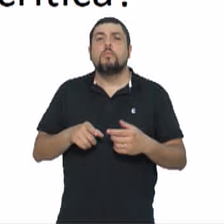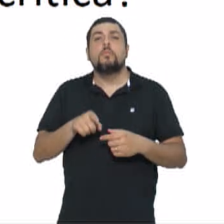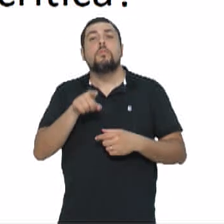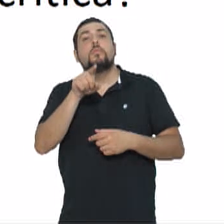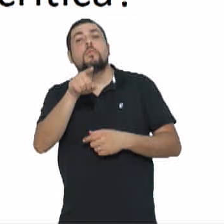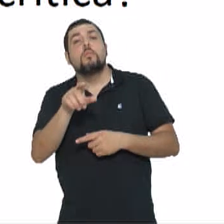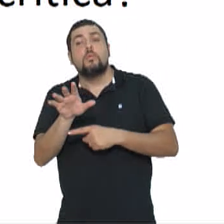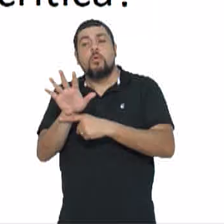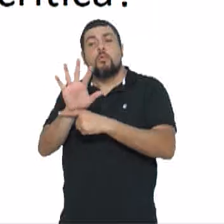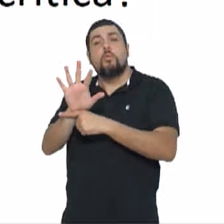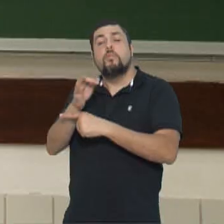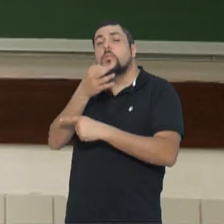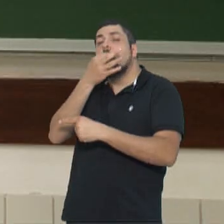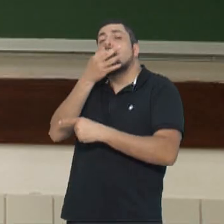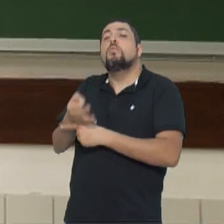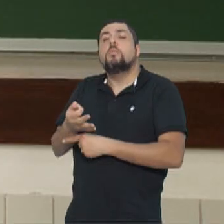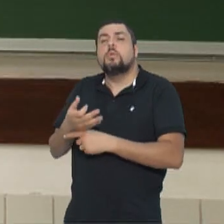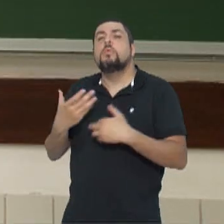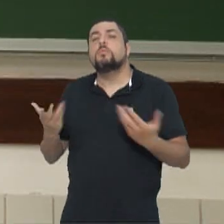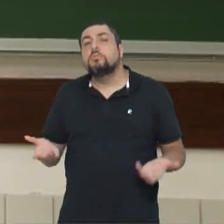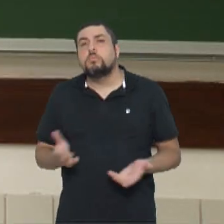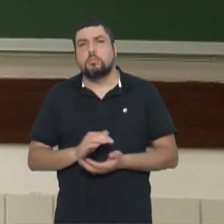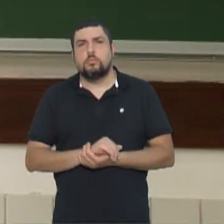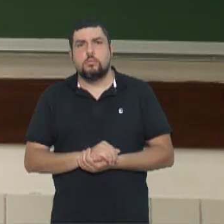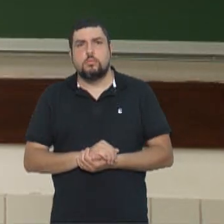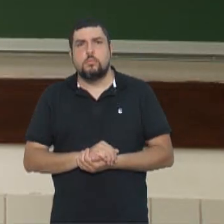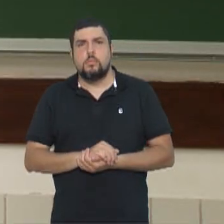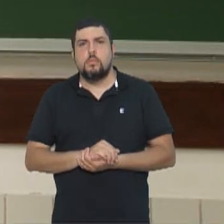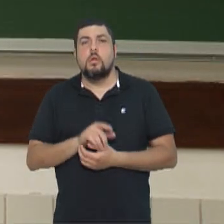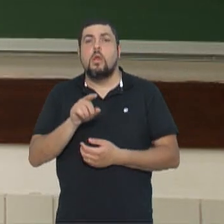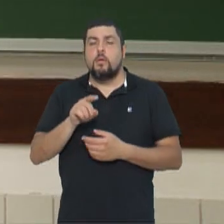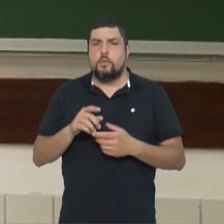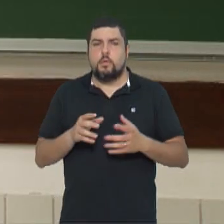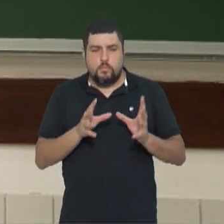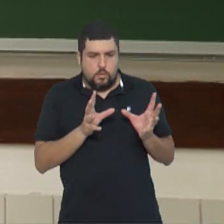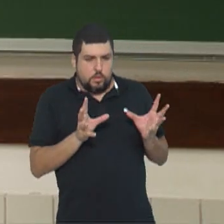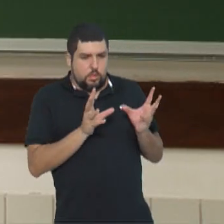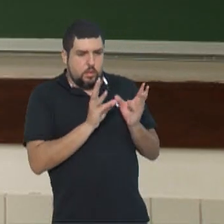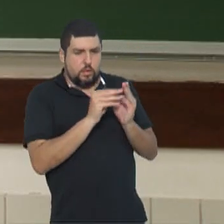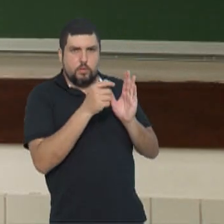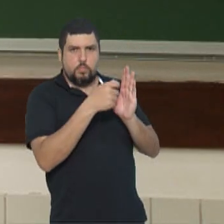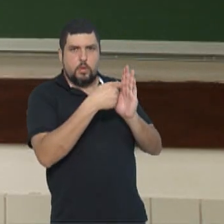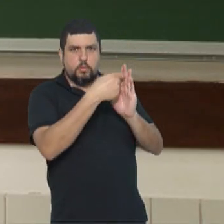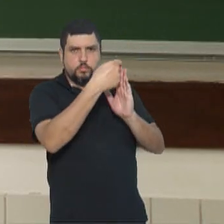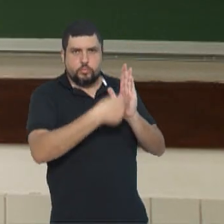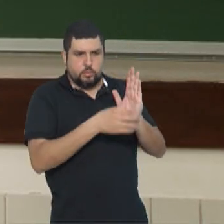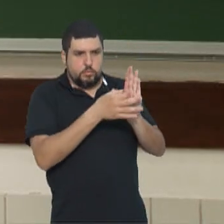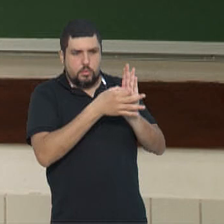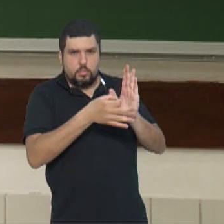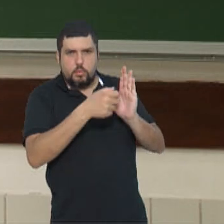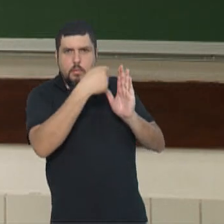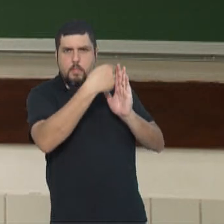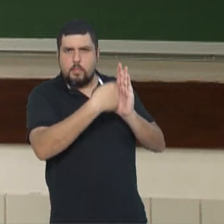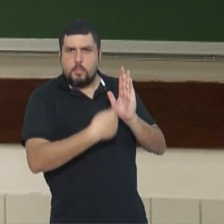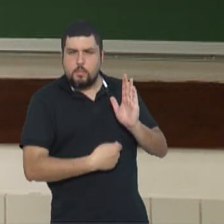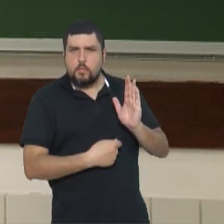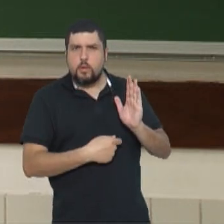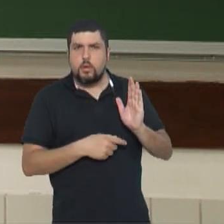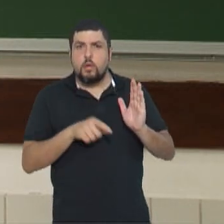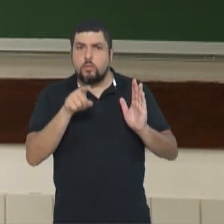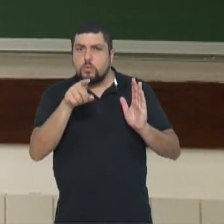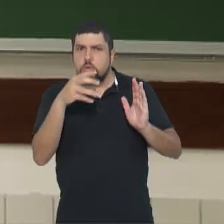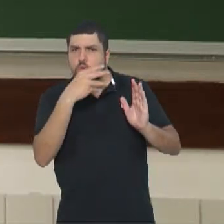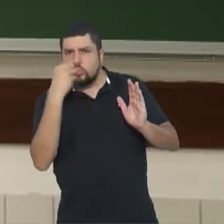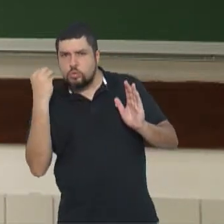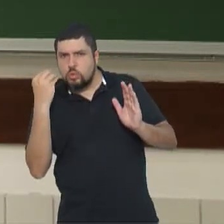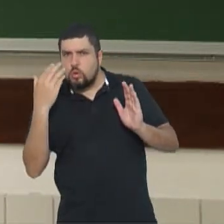filme? Você, o resenhista é alguém que está pensando a obra com o seu olhar. Você gostou? Você não gostou?